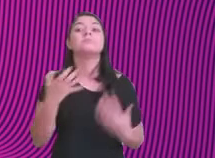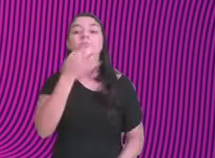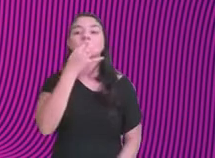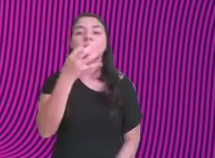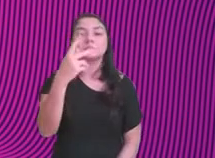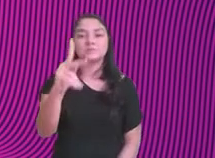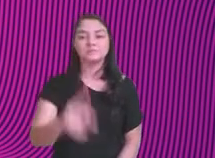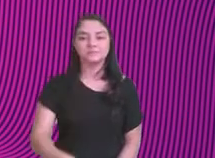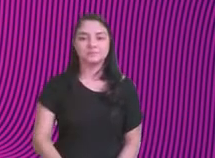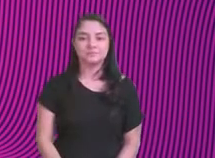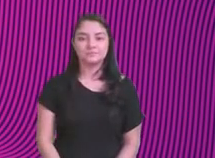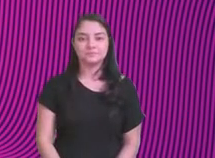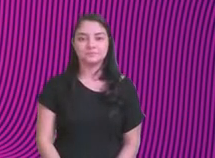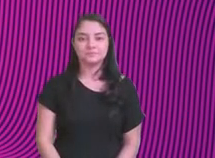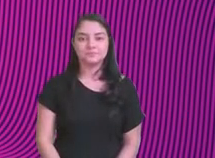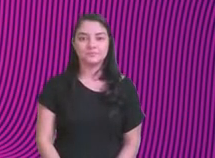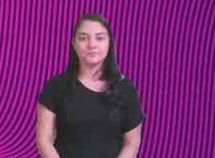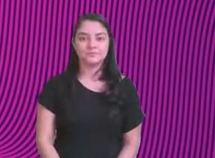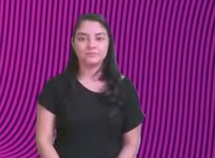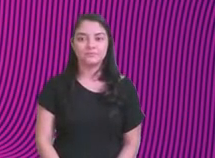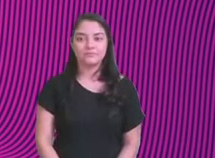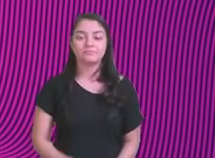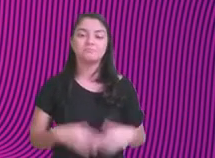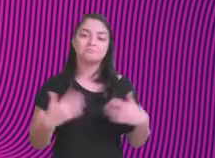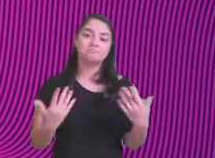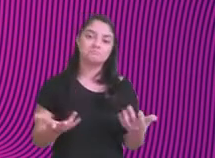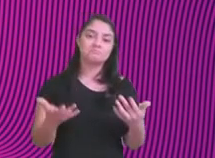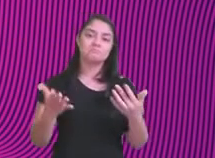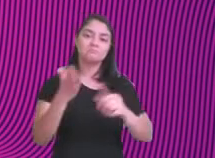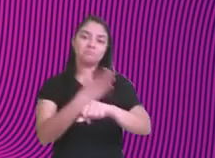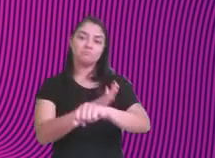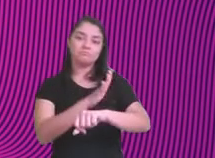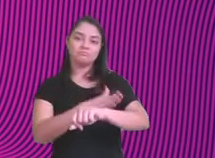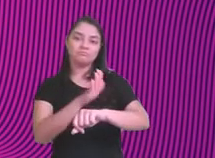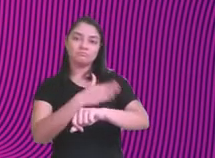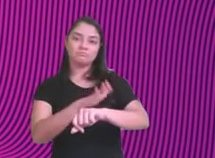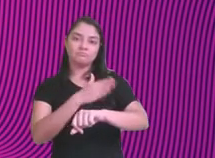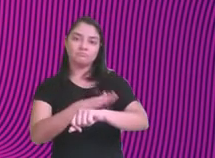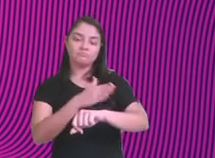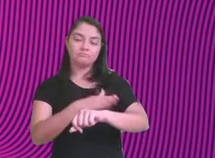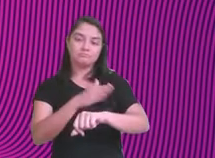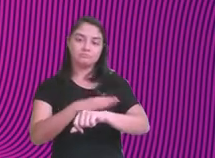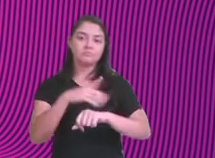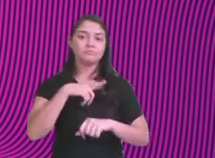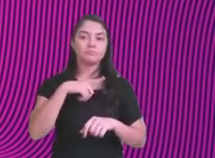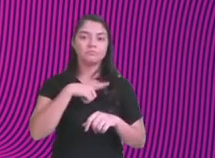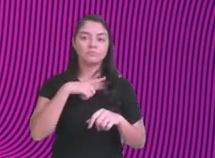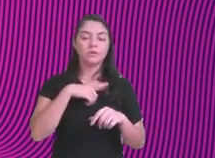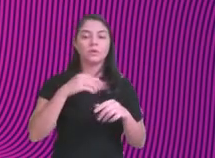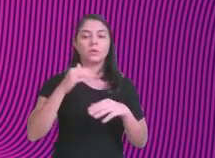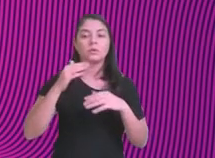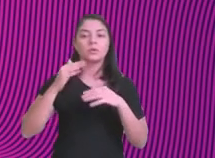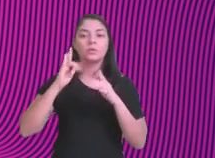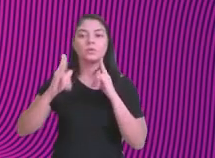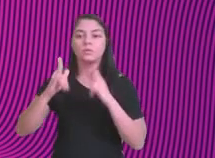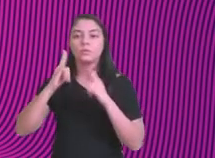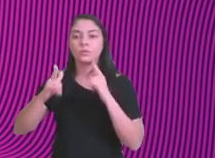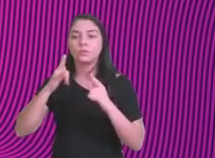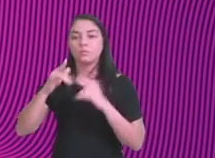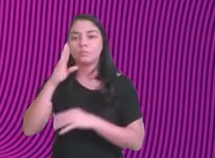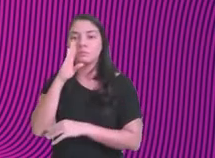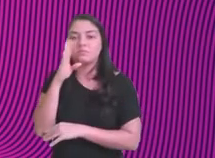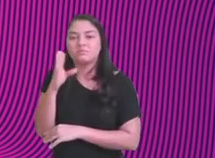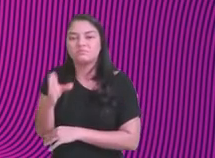Bom, em relação ao treinamento, eu acho que o robô é um acesso minimamente invasivo. Você precisa de